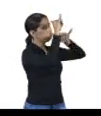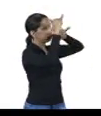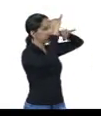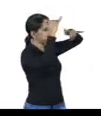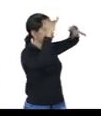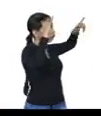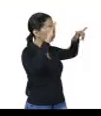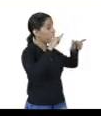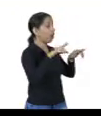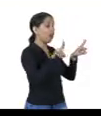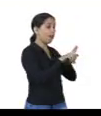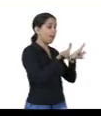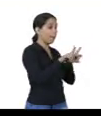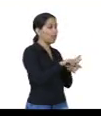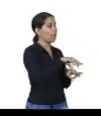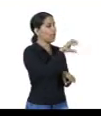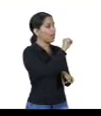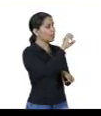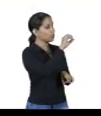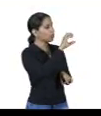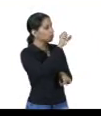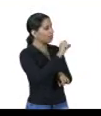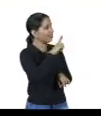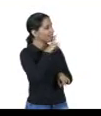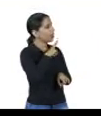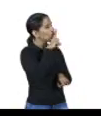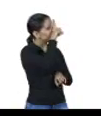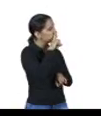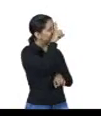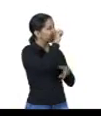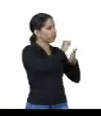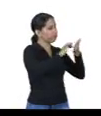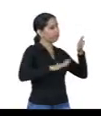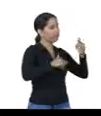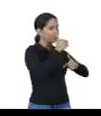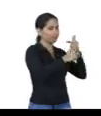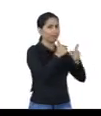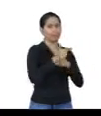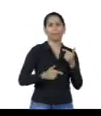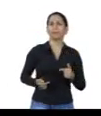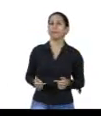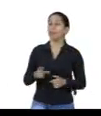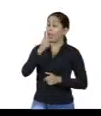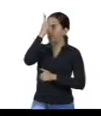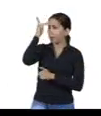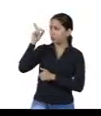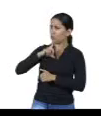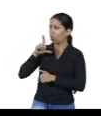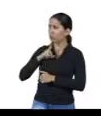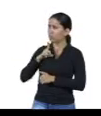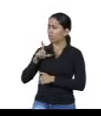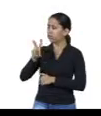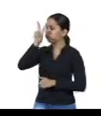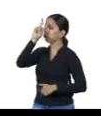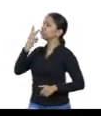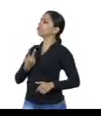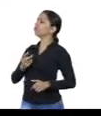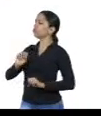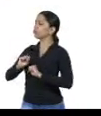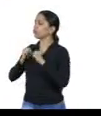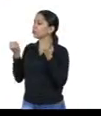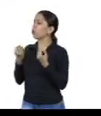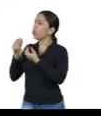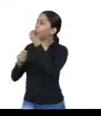nessa OS também deve conter os riscos dessa atividade. O trabalhador tem essa autonomia de trazer um equipamento para a oficina, caso ele perceba